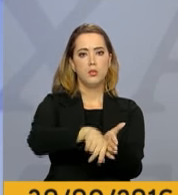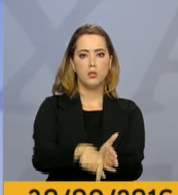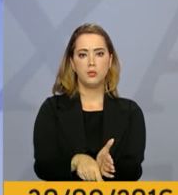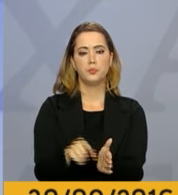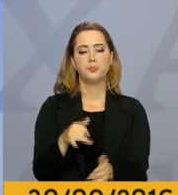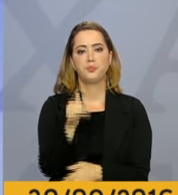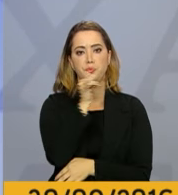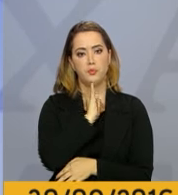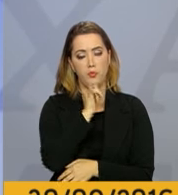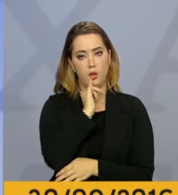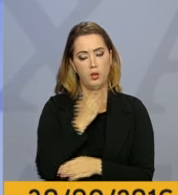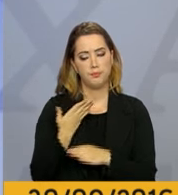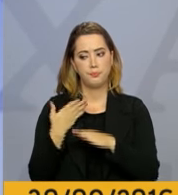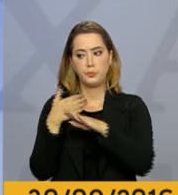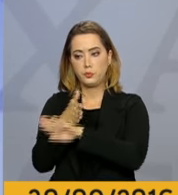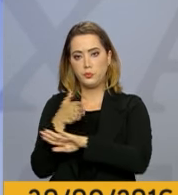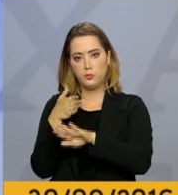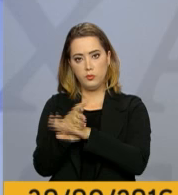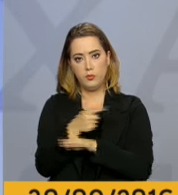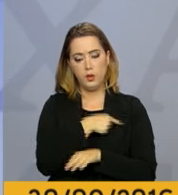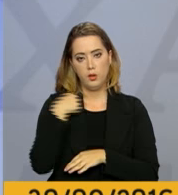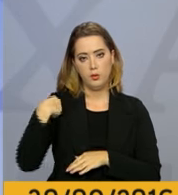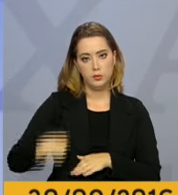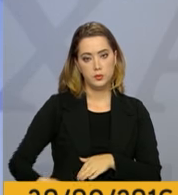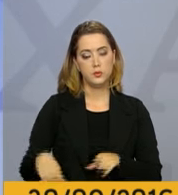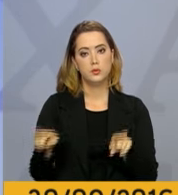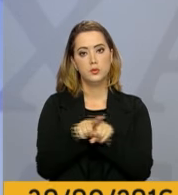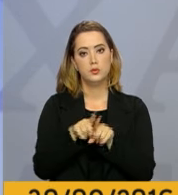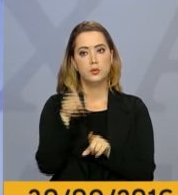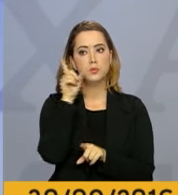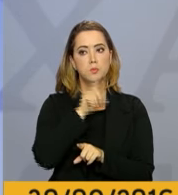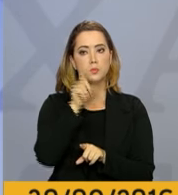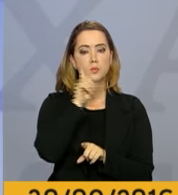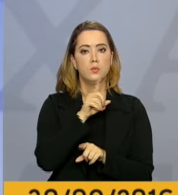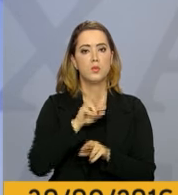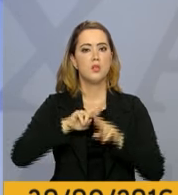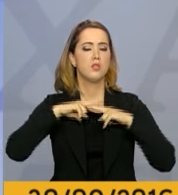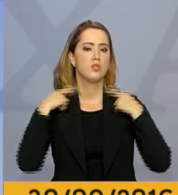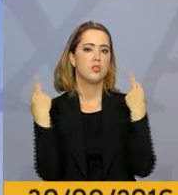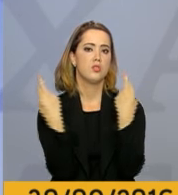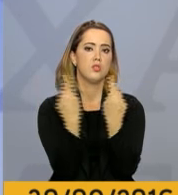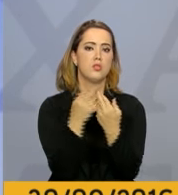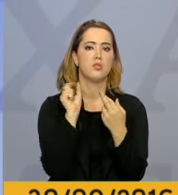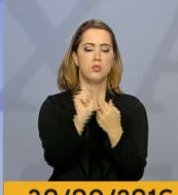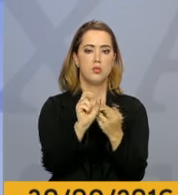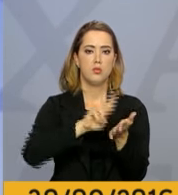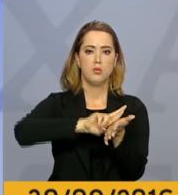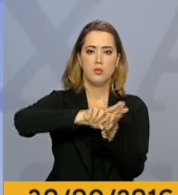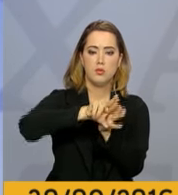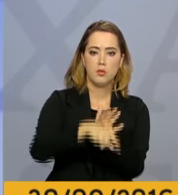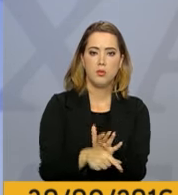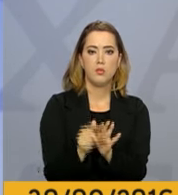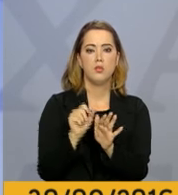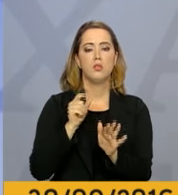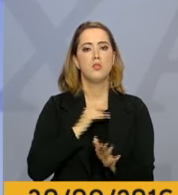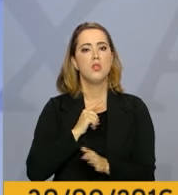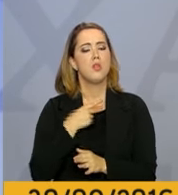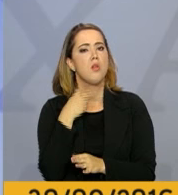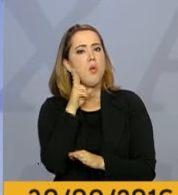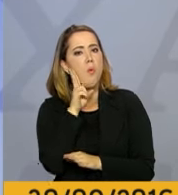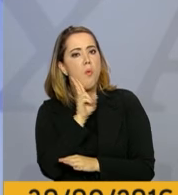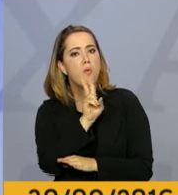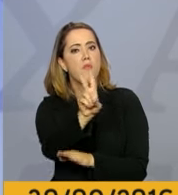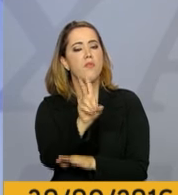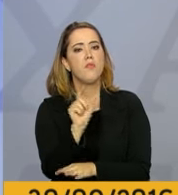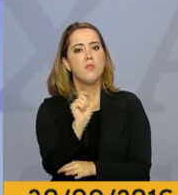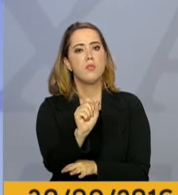fui à China e aos Estados Unidos, muito recentemente, eu tive reuniões as mais variadas, com empresários, com governantes, etc., né? E eu pude